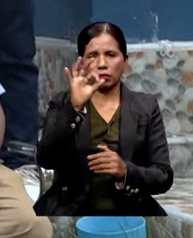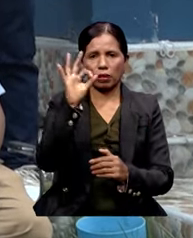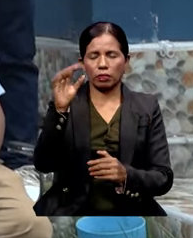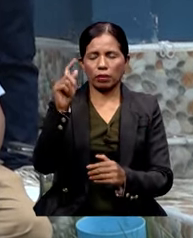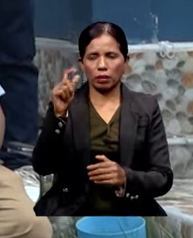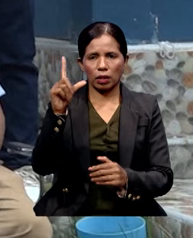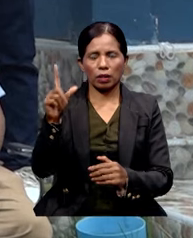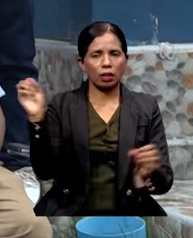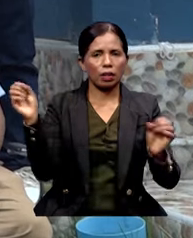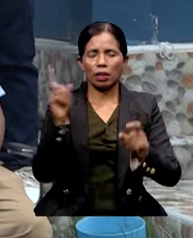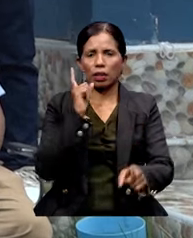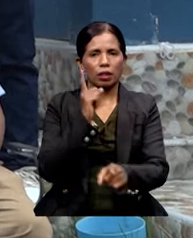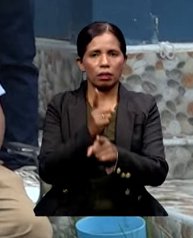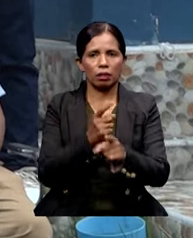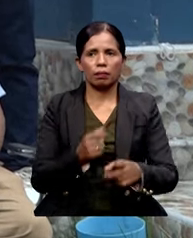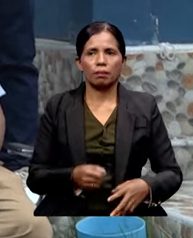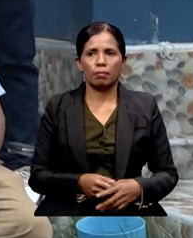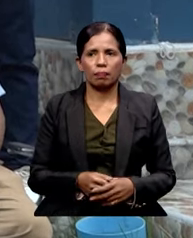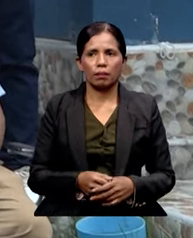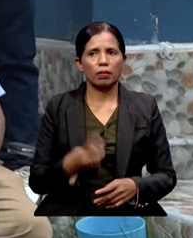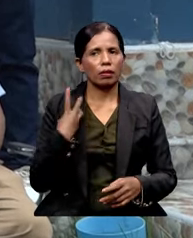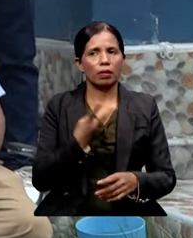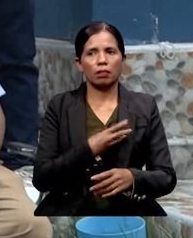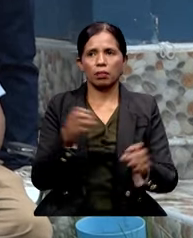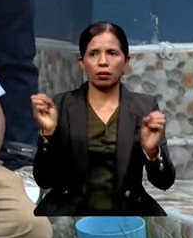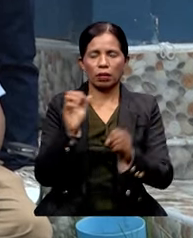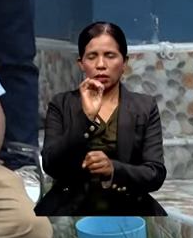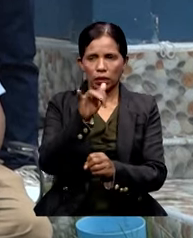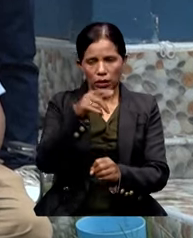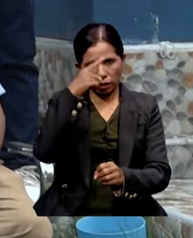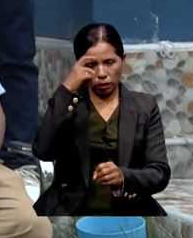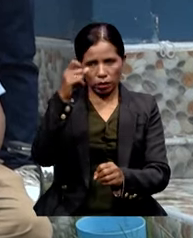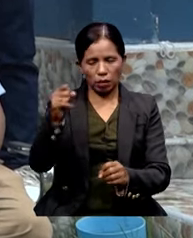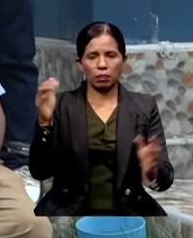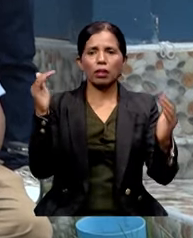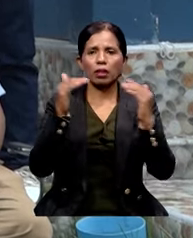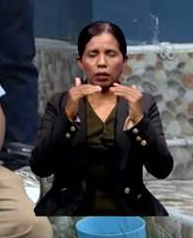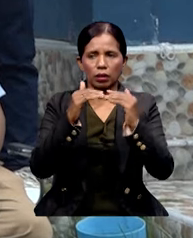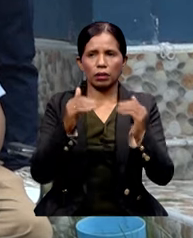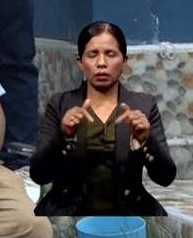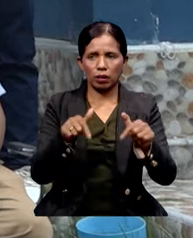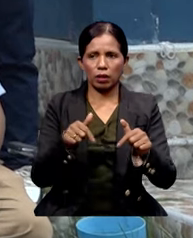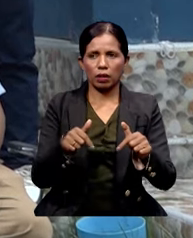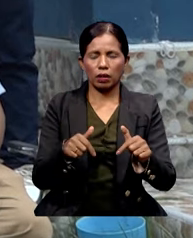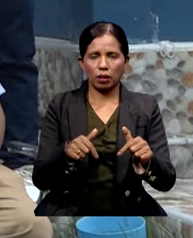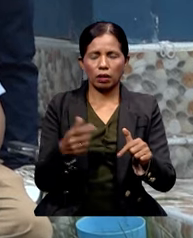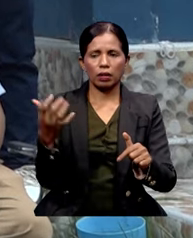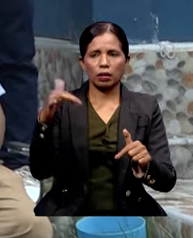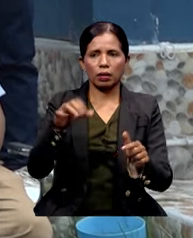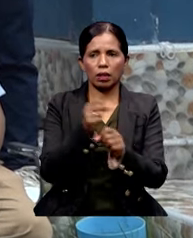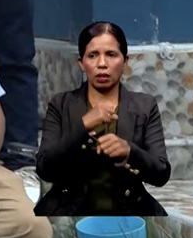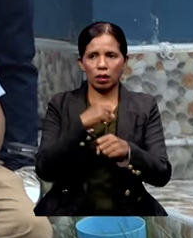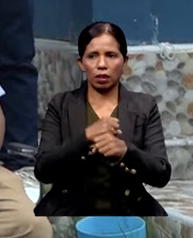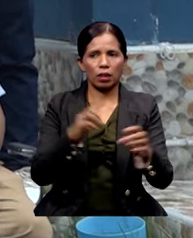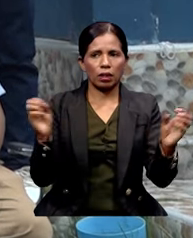La Los. No ami la concorra, tamba reunião, nebe make sira halau la